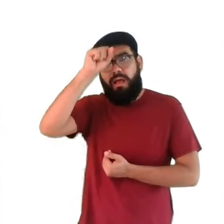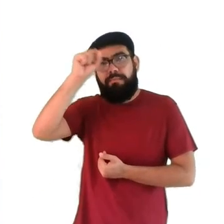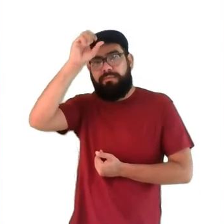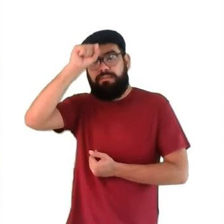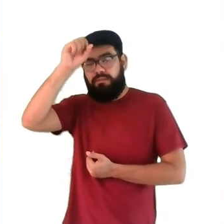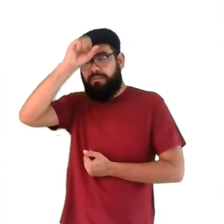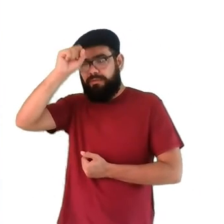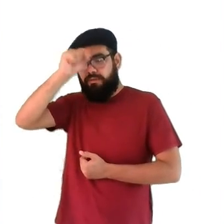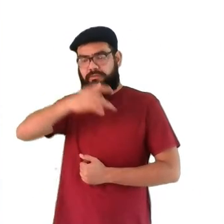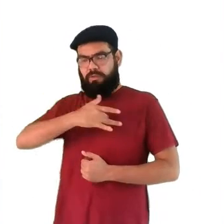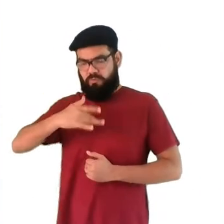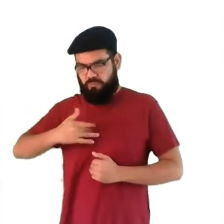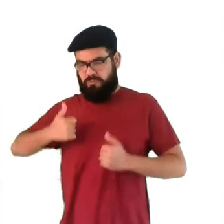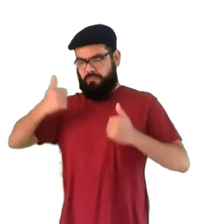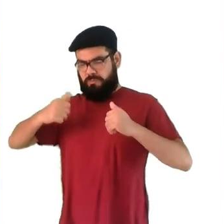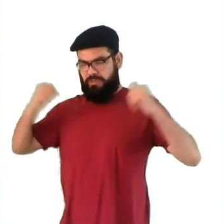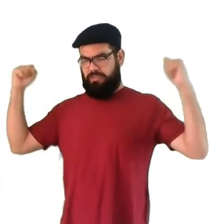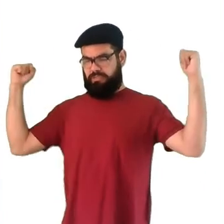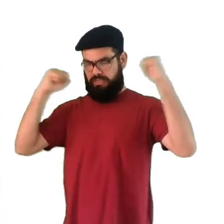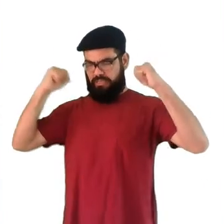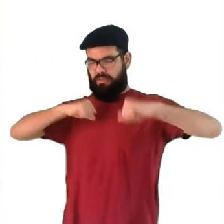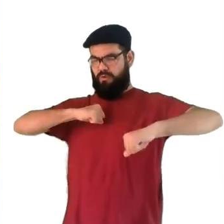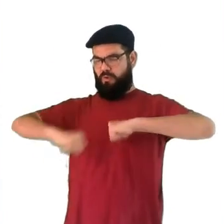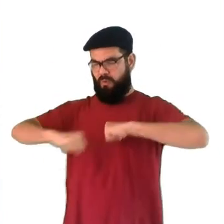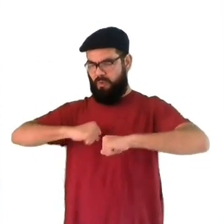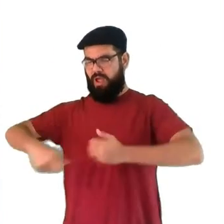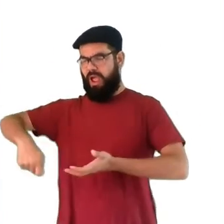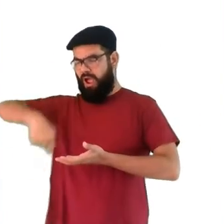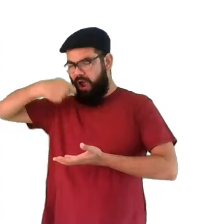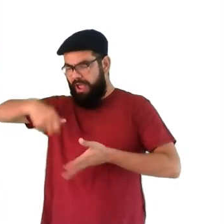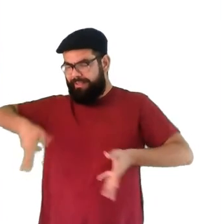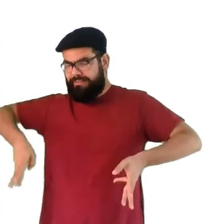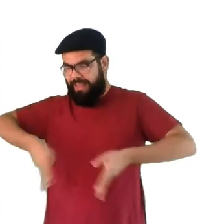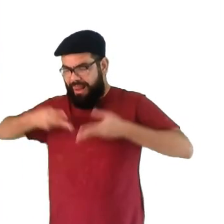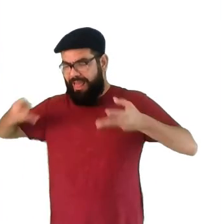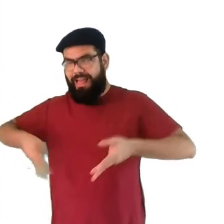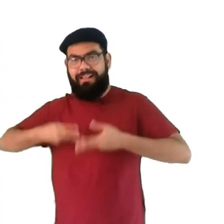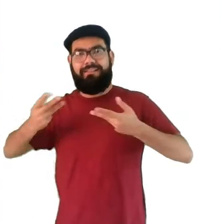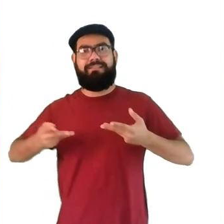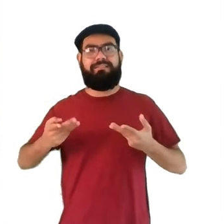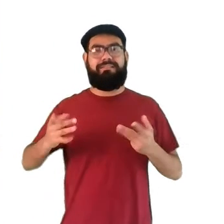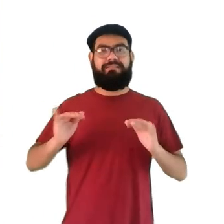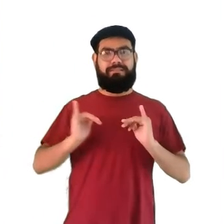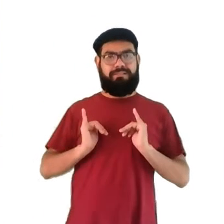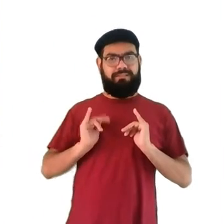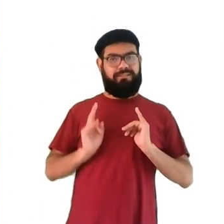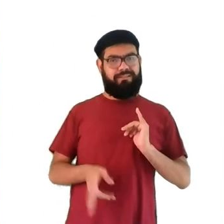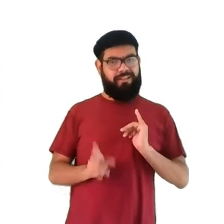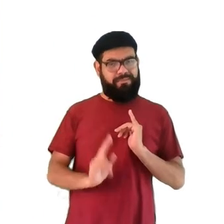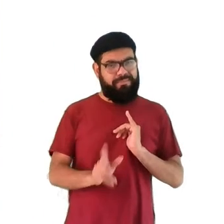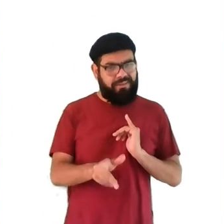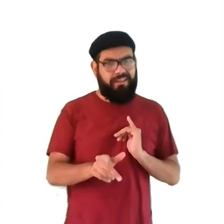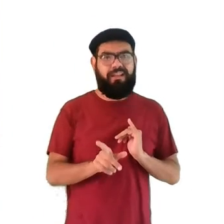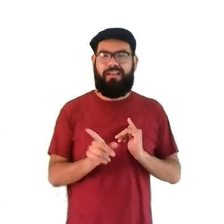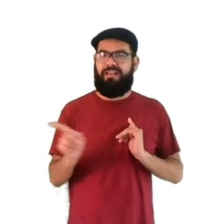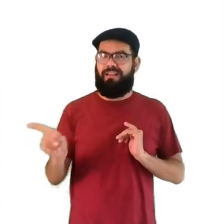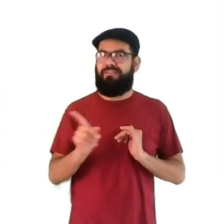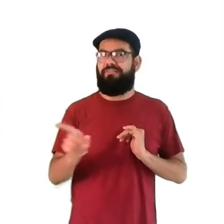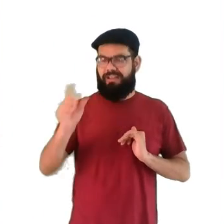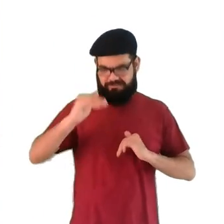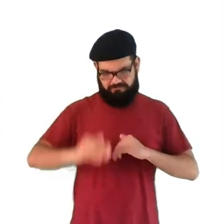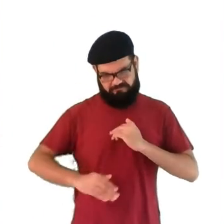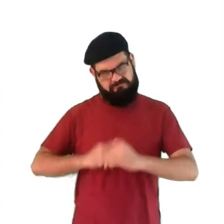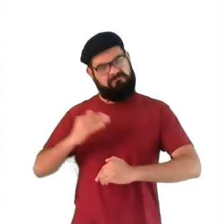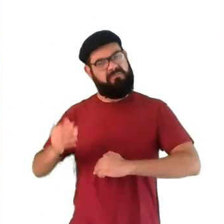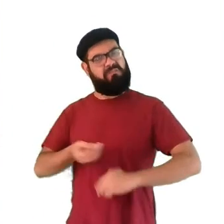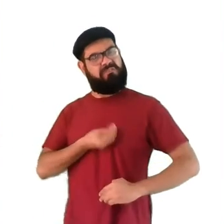seja, faz exercício, se alimenta bem, faz o período de descanso necessário, ela vai o quê? Delongar, ela vai